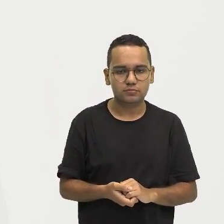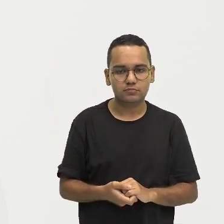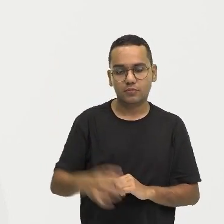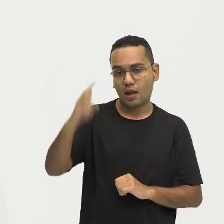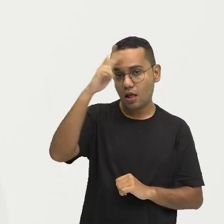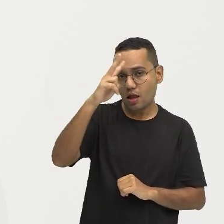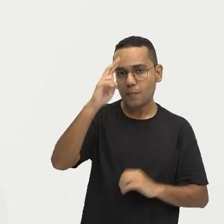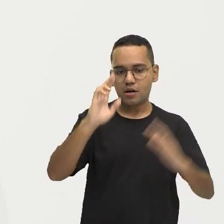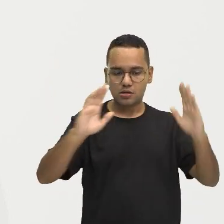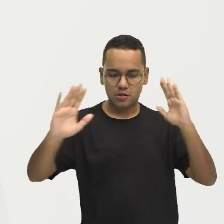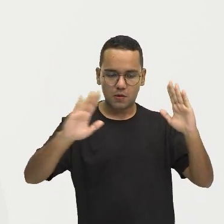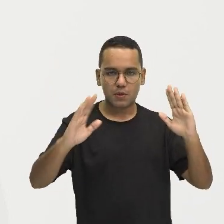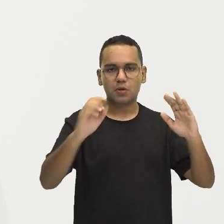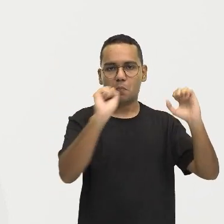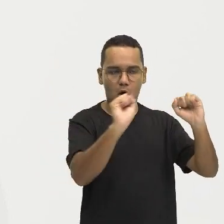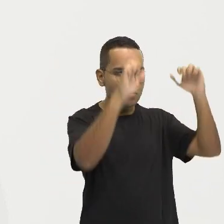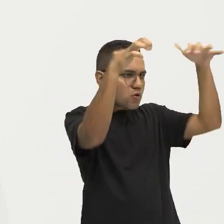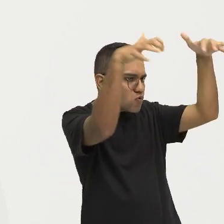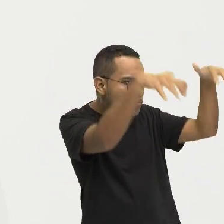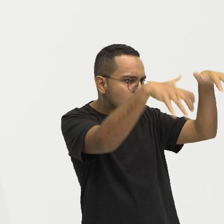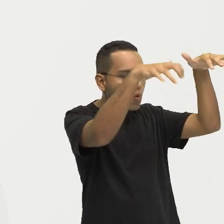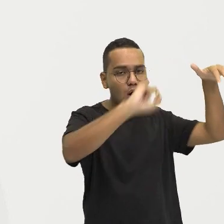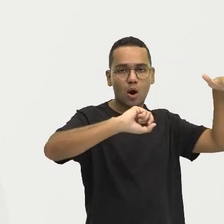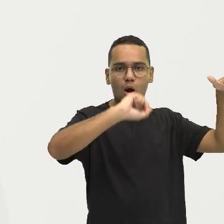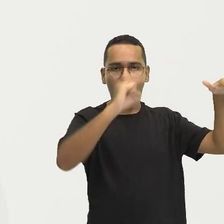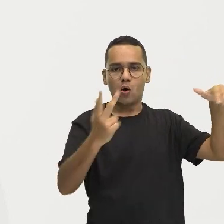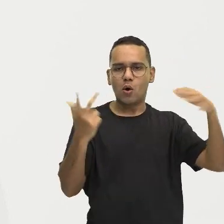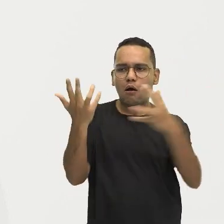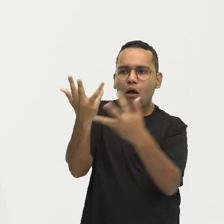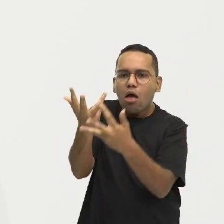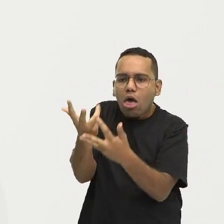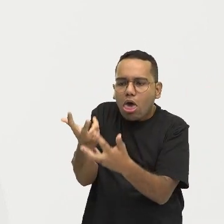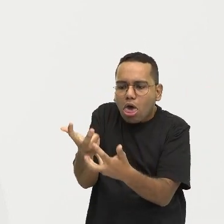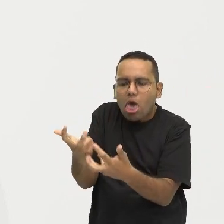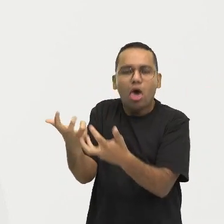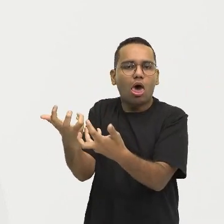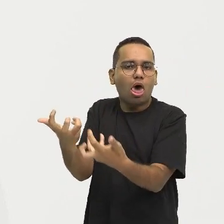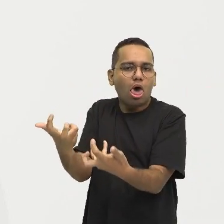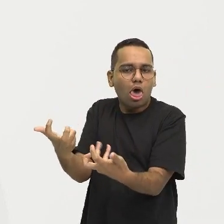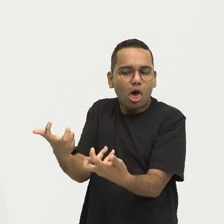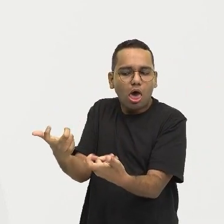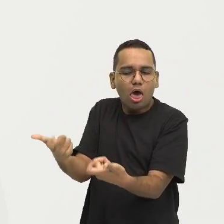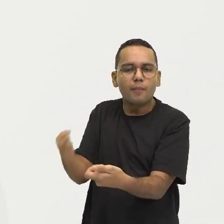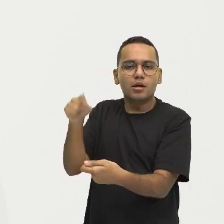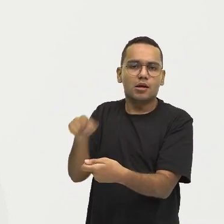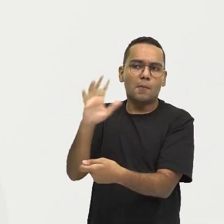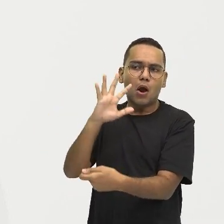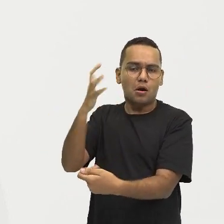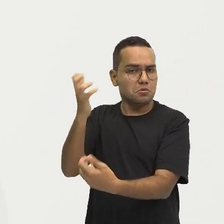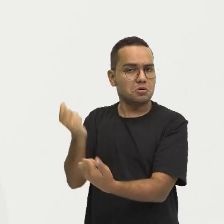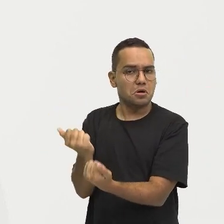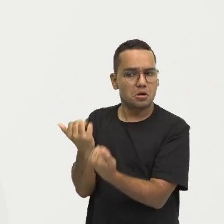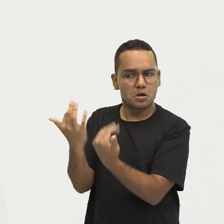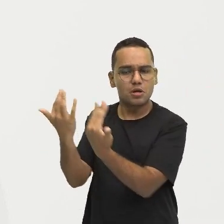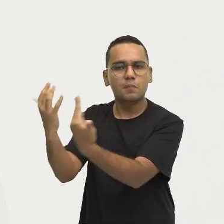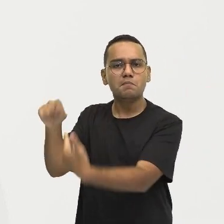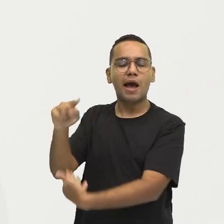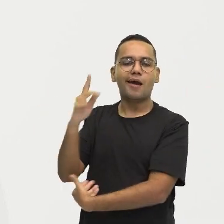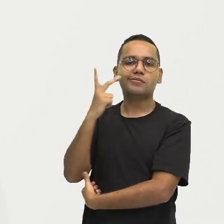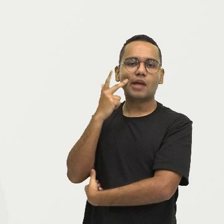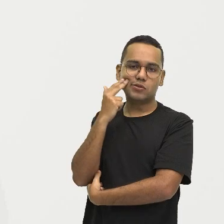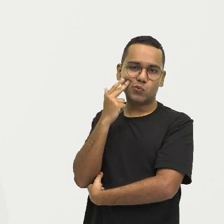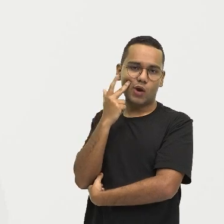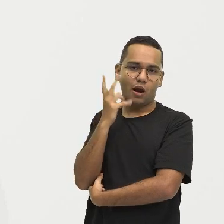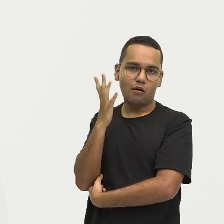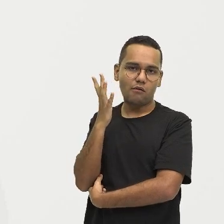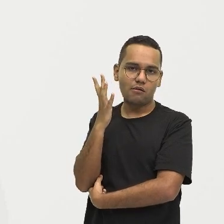de seca, então acontecem muitas queimadas nesse ambiente, tá? Então, são queimadas que acontecem naturalmente, né?